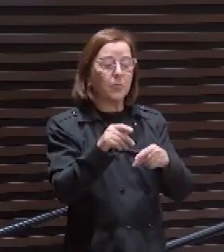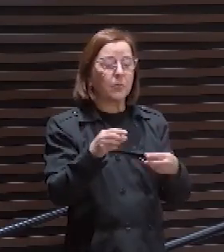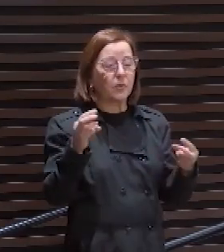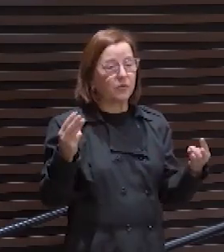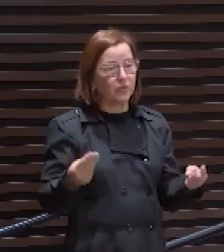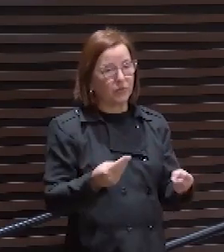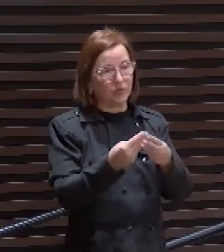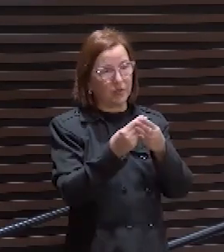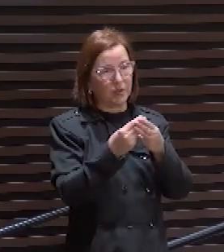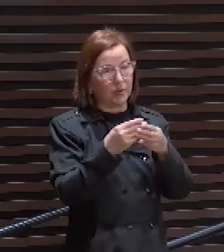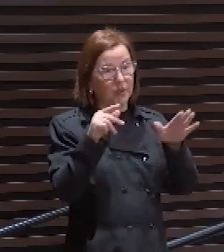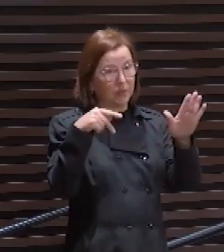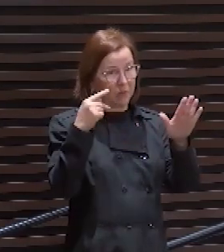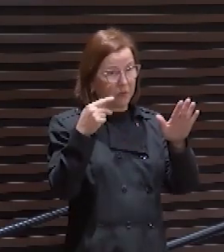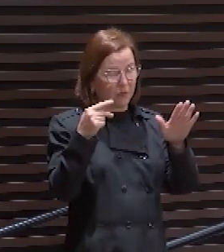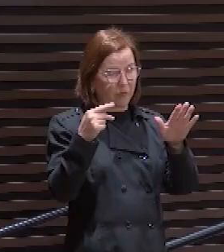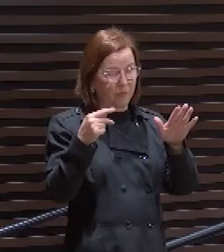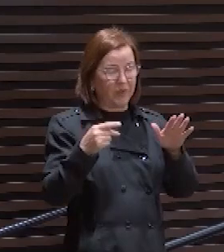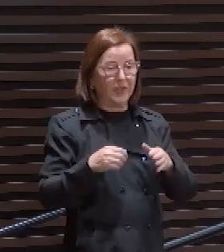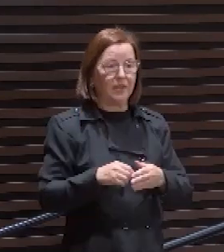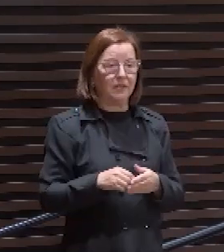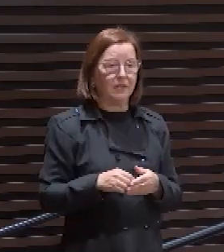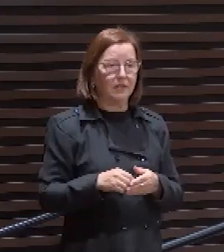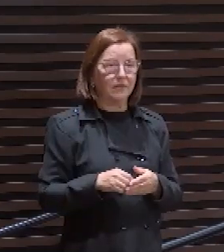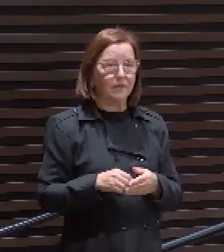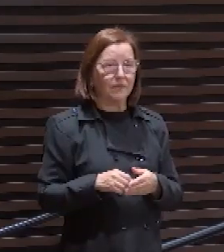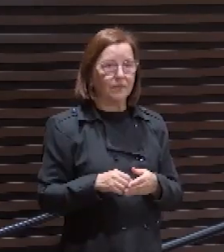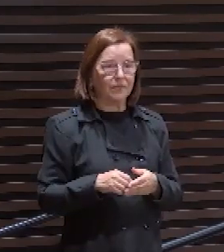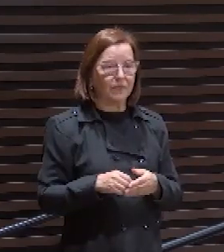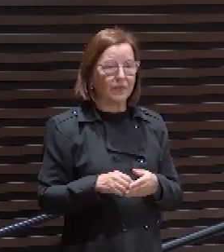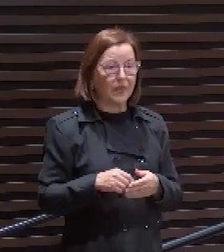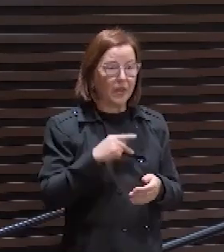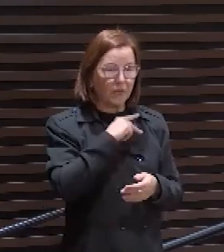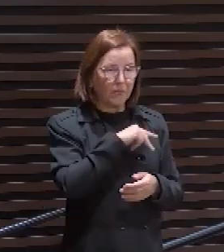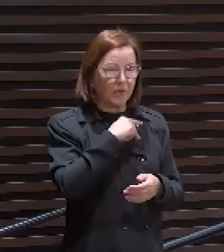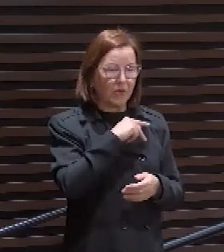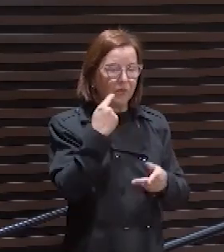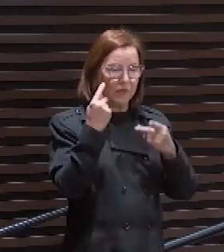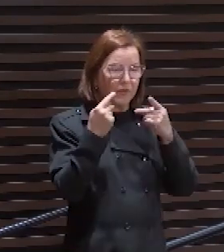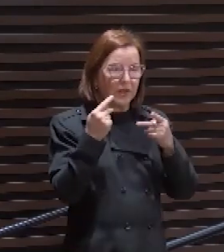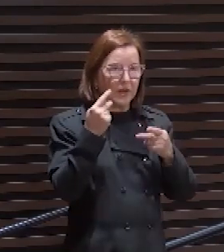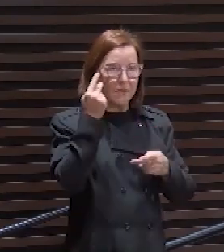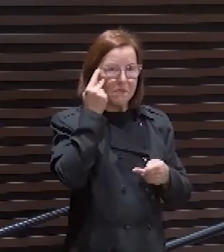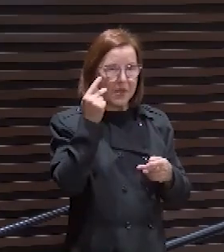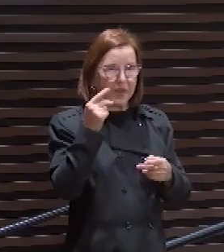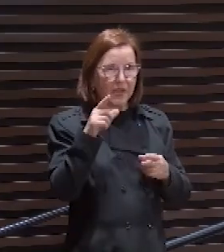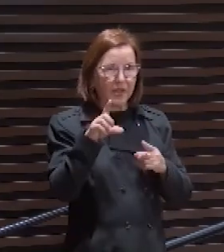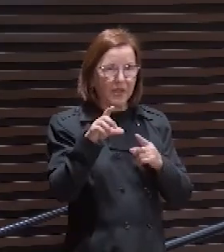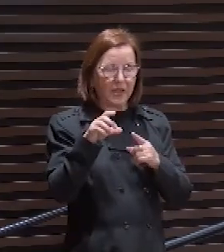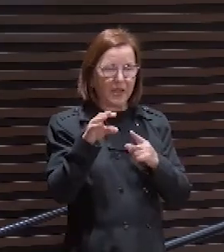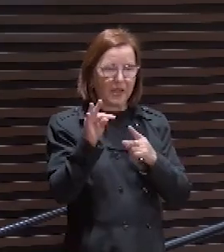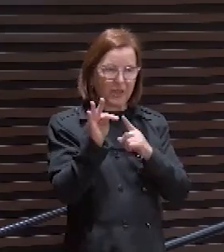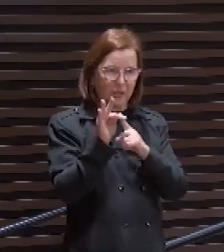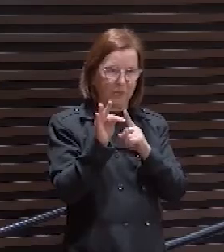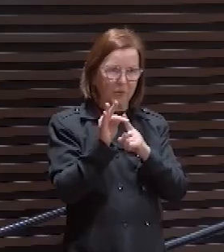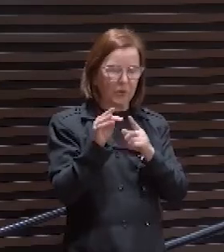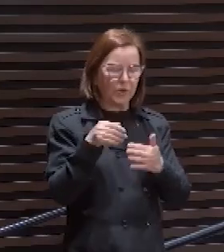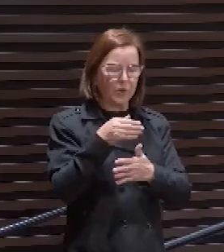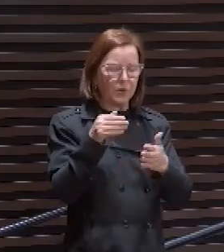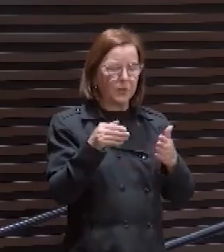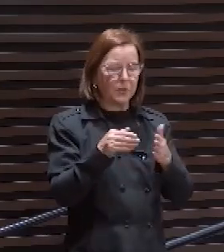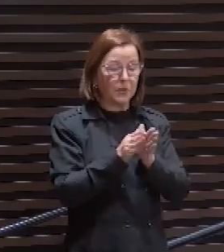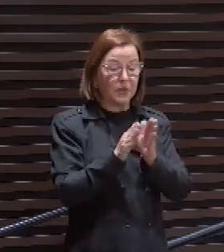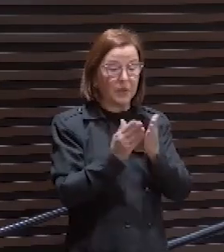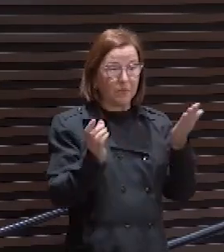momento na história em que eles estavam. Claro que, como Paulo fala para Timóteo, toda a Escritura, ela é útil para o ensino, para